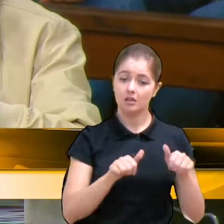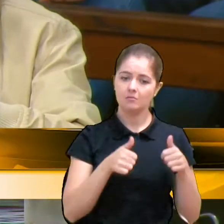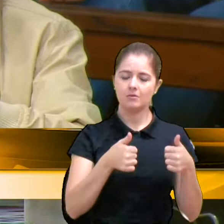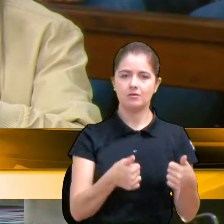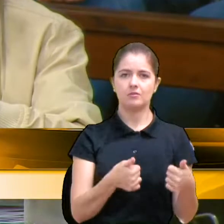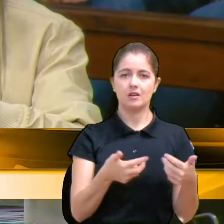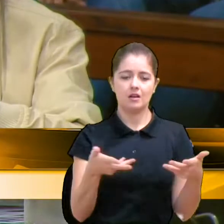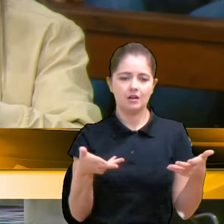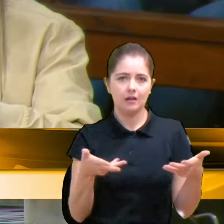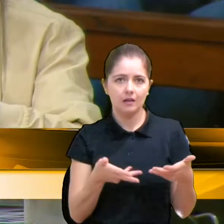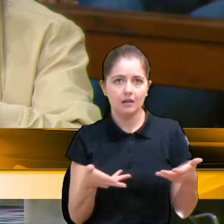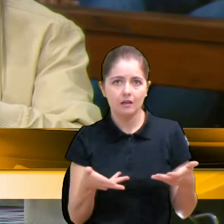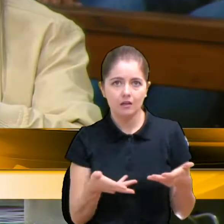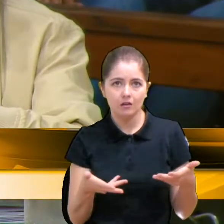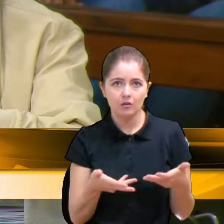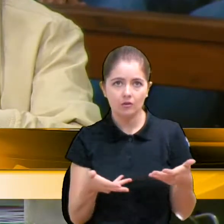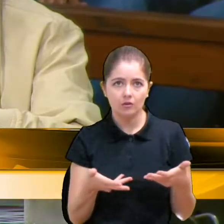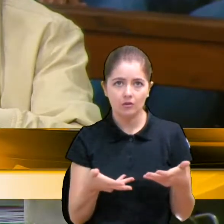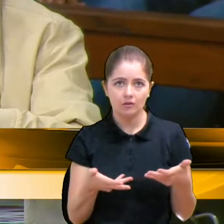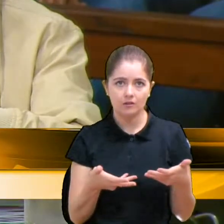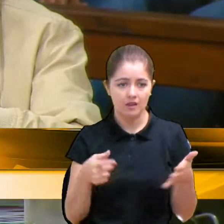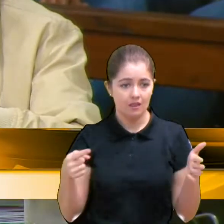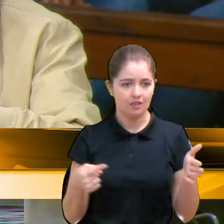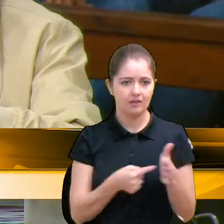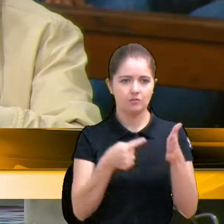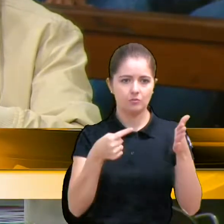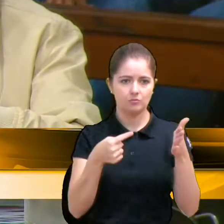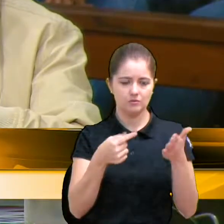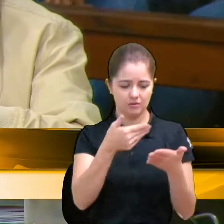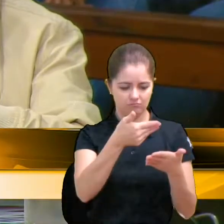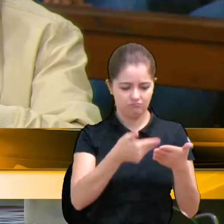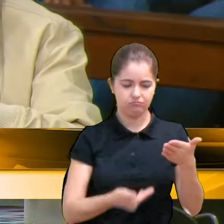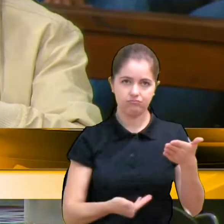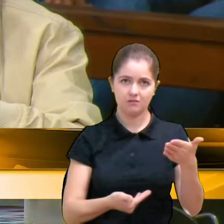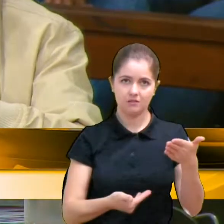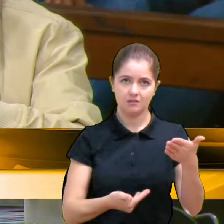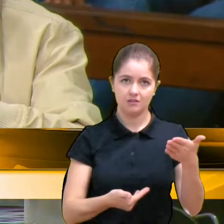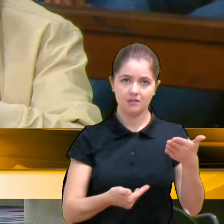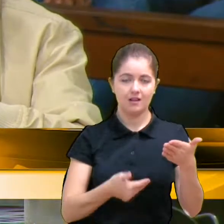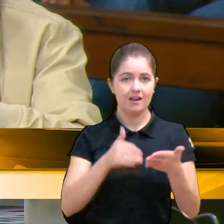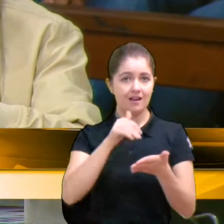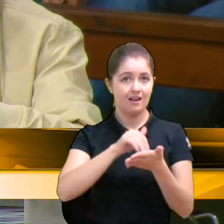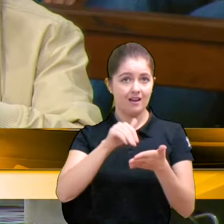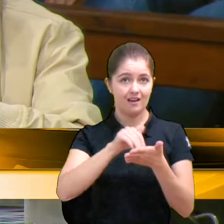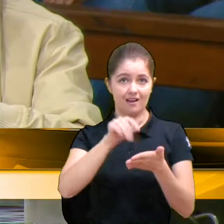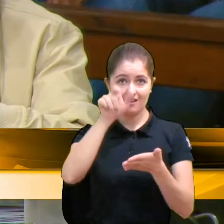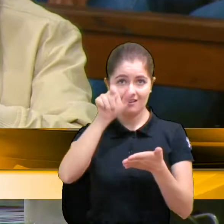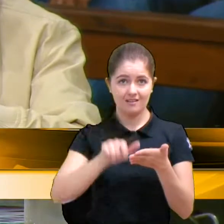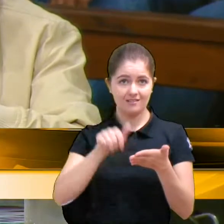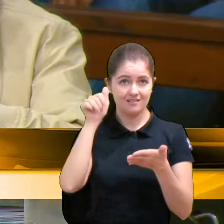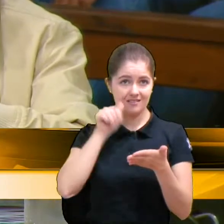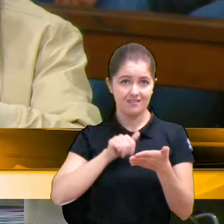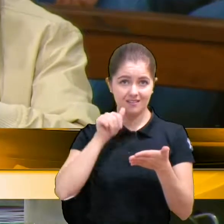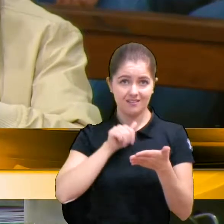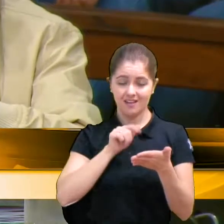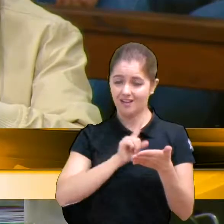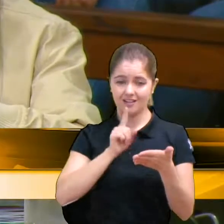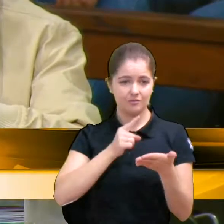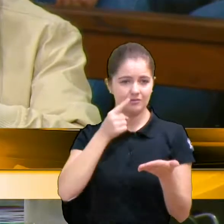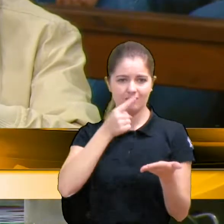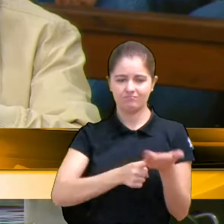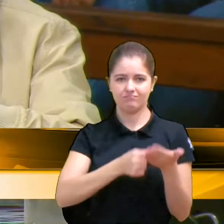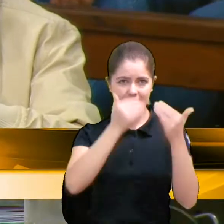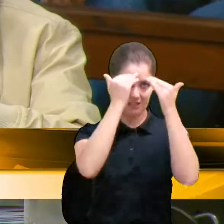Então agora, de acordo com a denúncia que Vossa Excelência traz, ela está descumprindo aquilo que ela assumiu aqui, na audiência